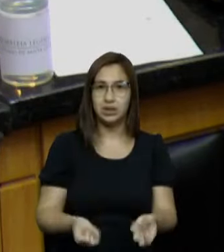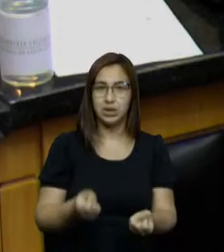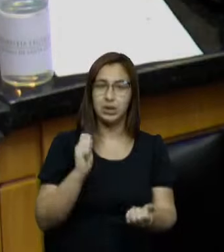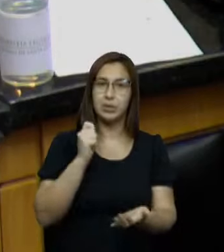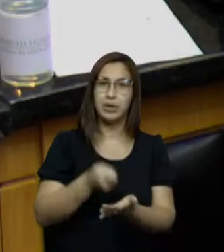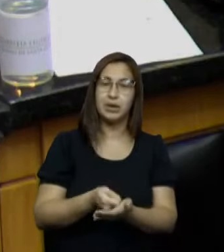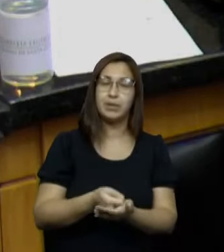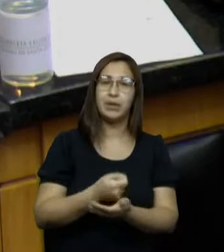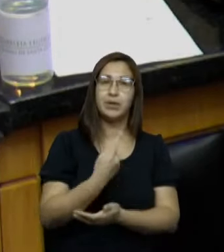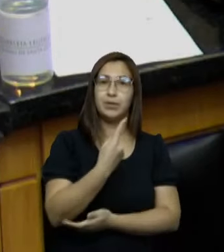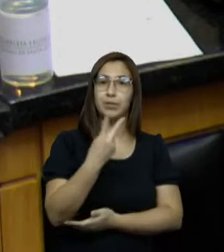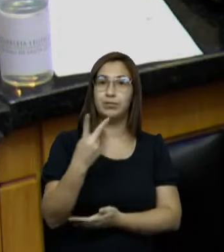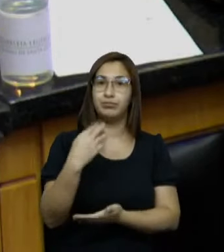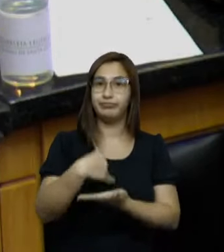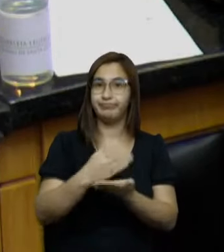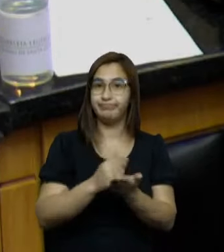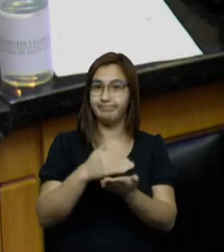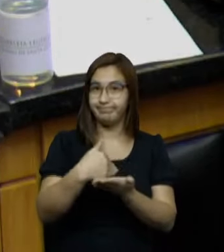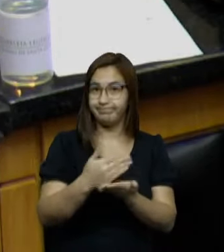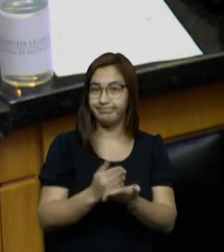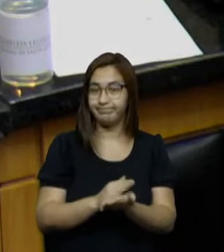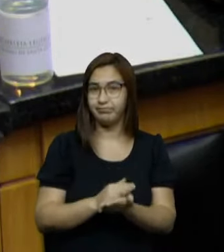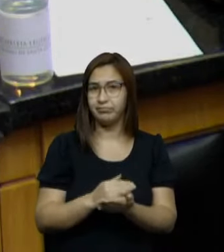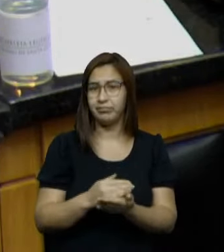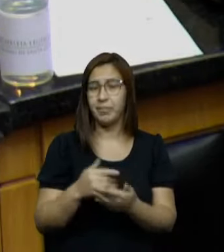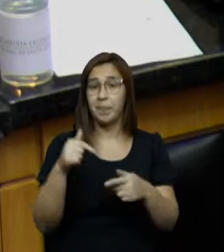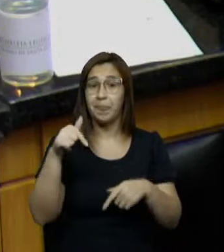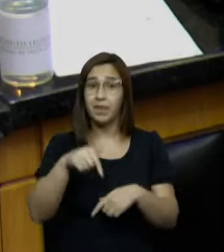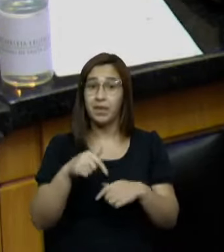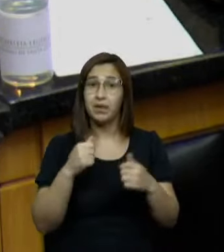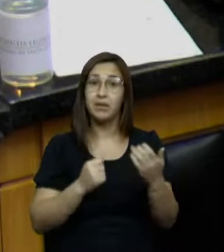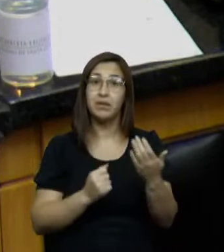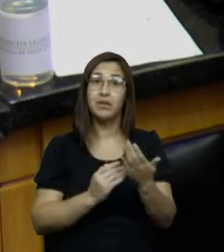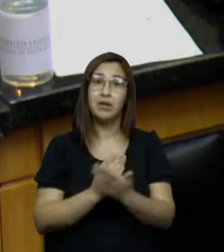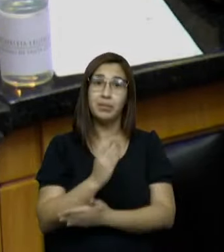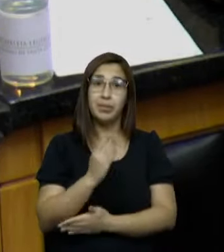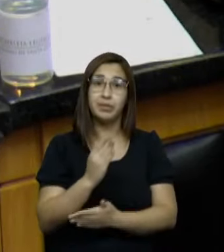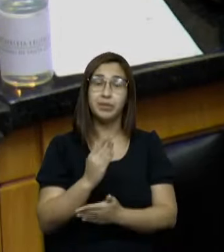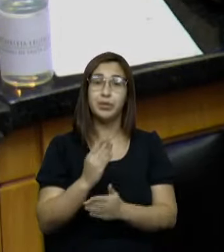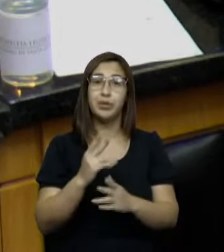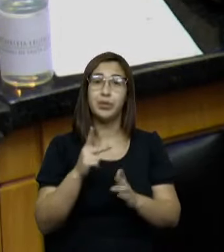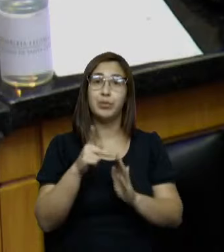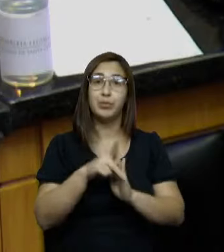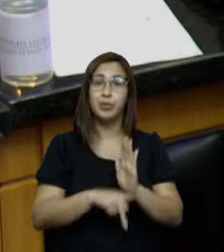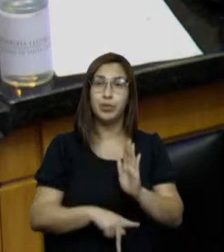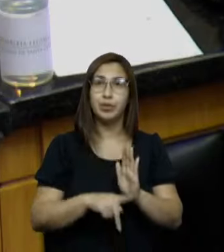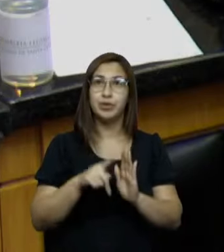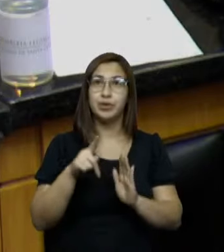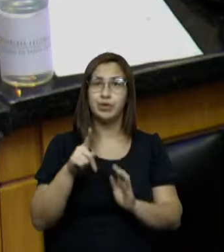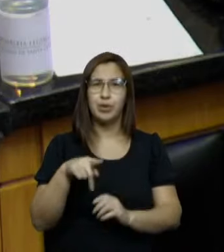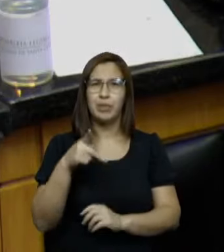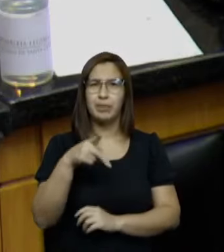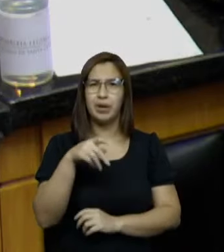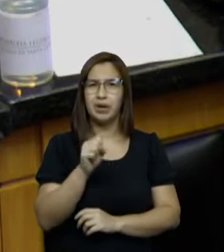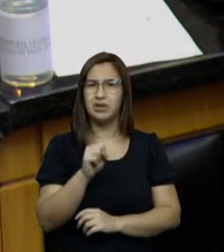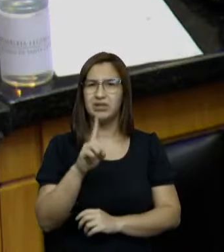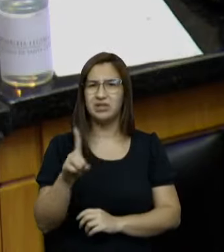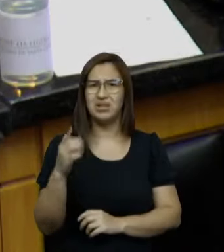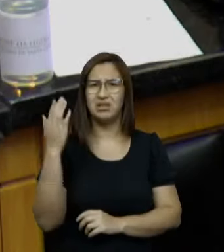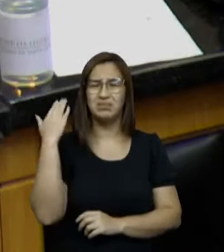vezes. Então, o que adianta essa casa que aprovou um projeto meritório, se não me engano, foi do PSD, ainda na